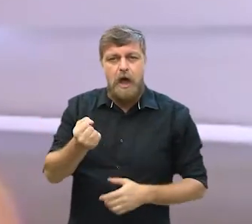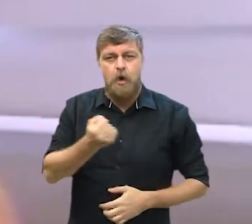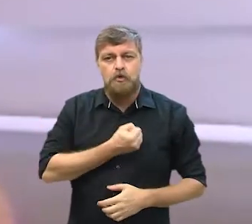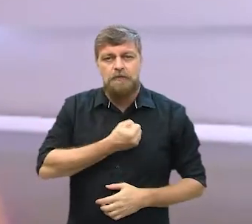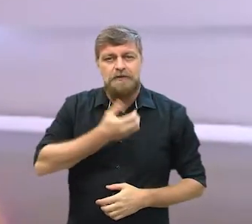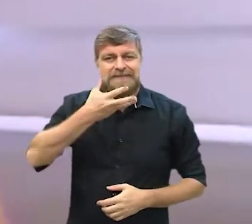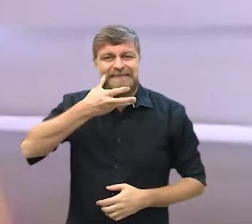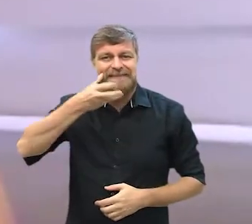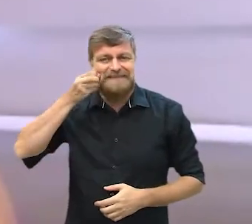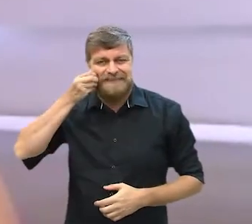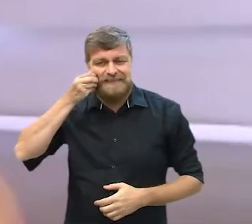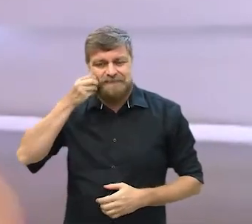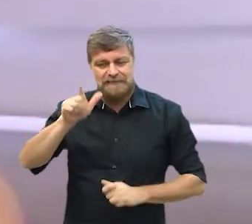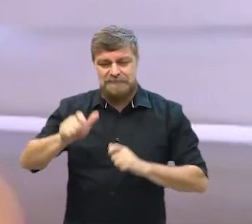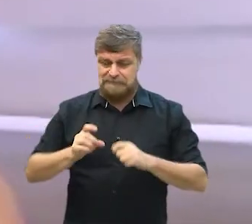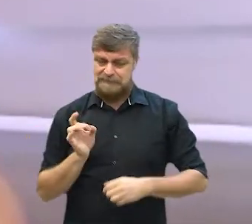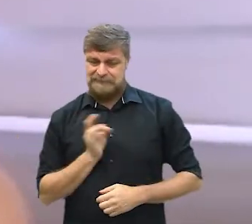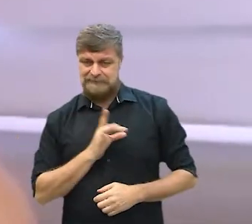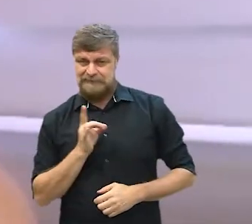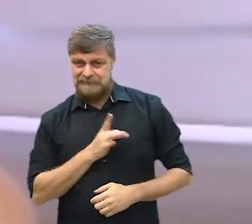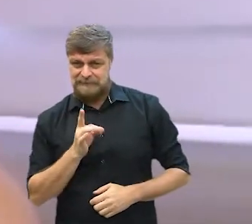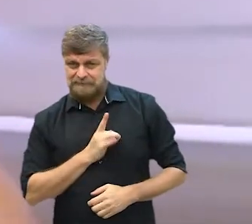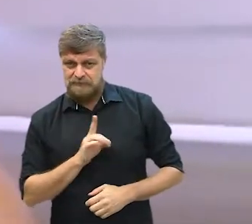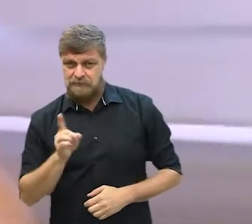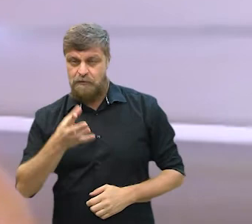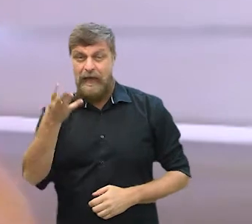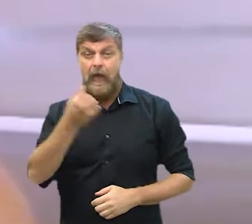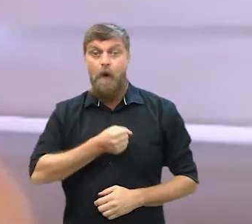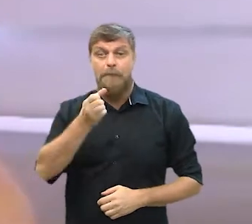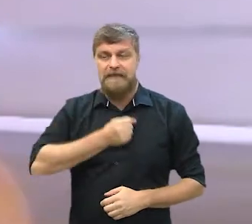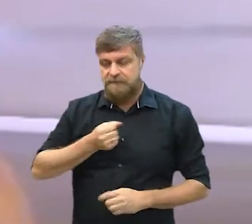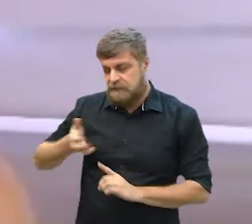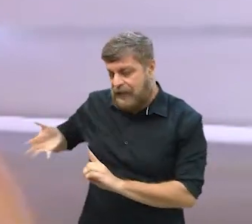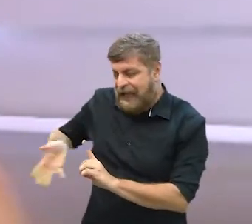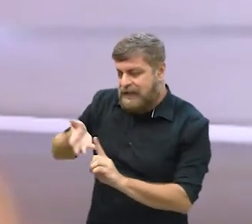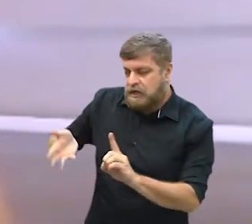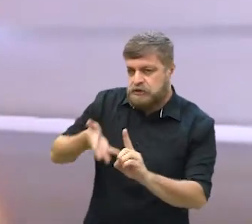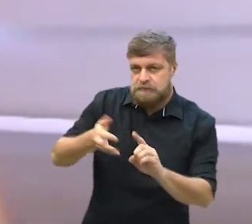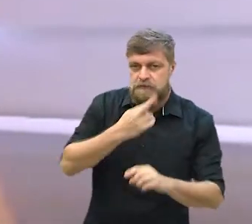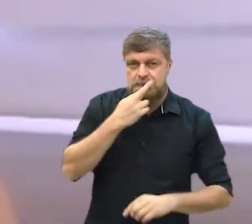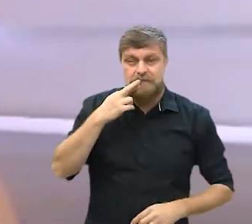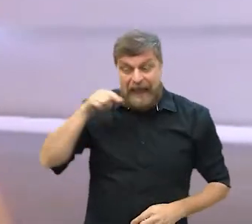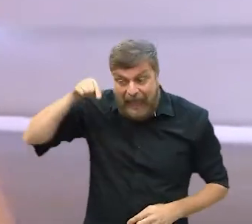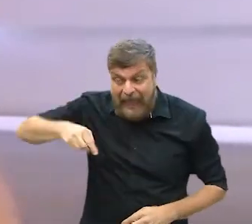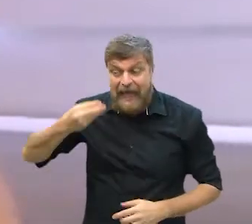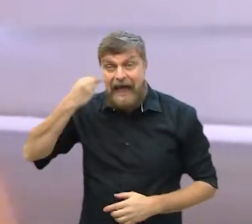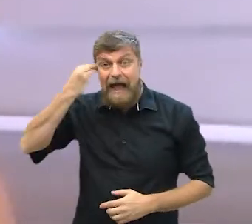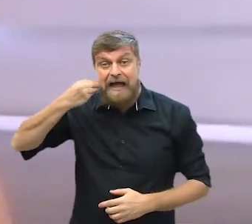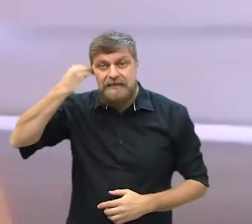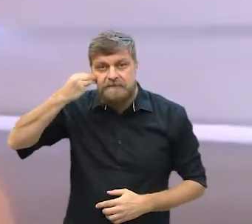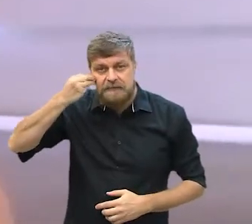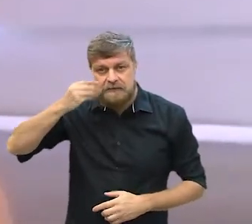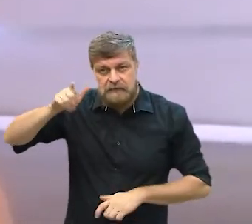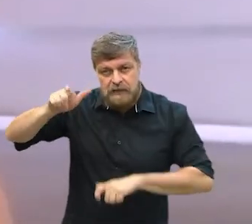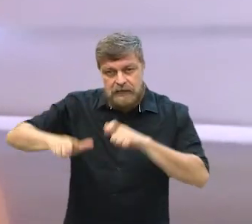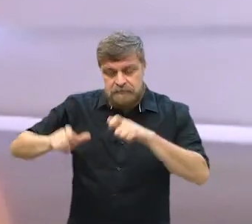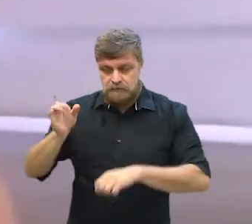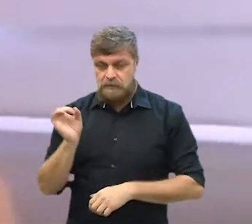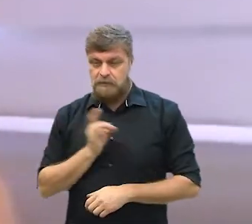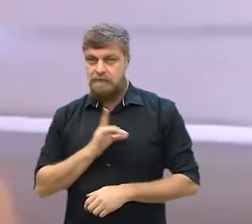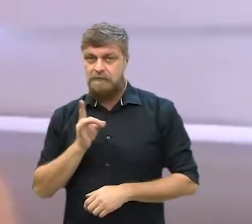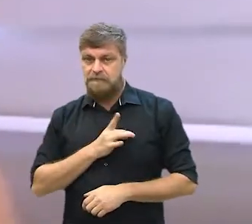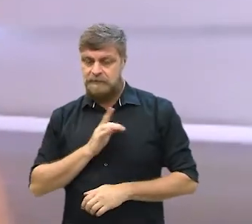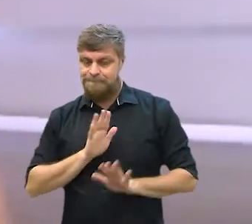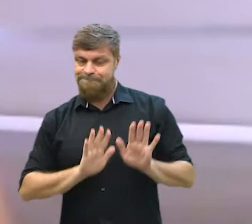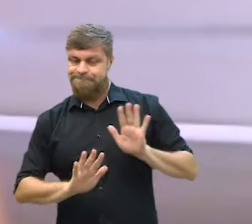de reservas. Então, não é o benefício que faz com que as pessoas vão até o restaurante, é a experiência. E as pessoas continuam